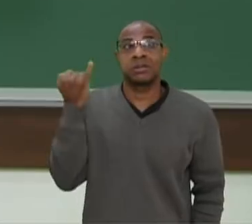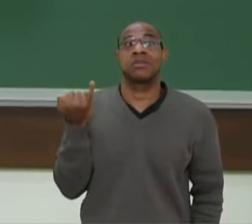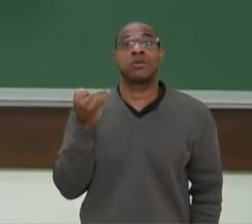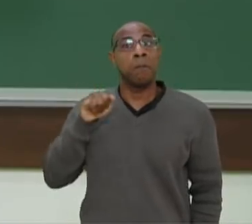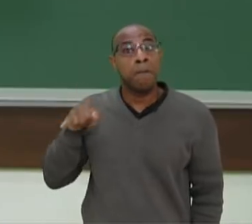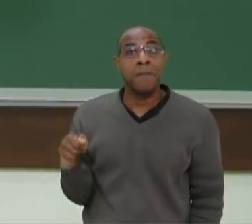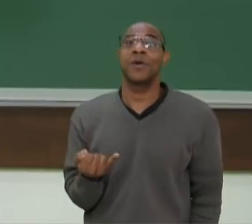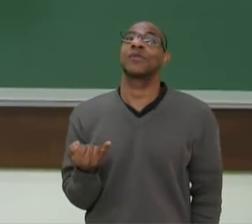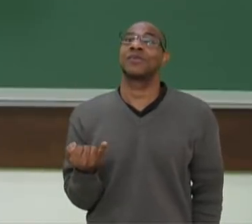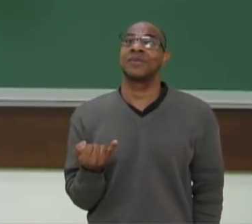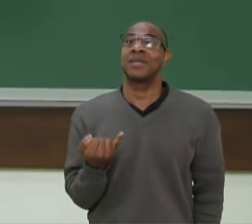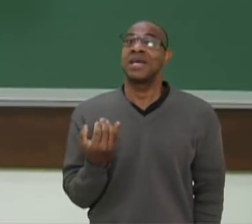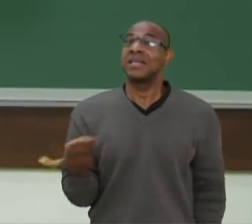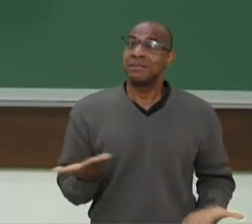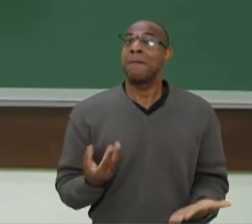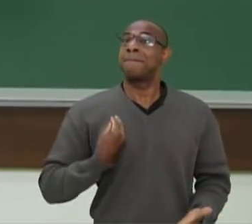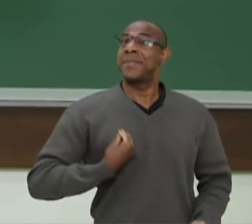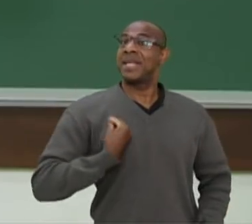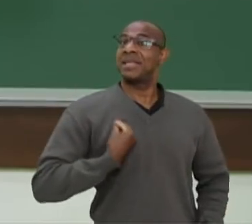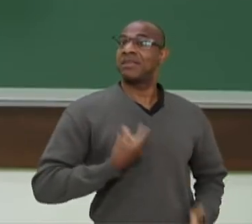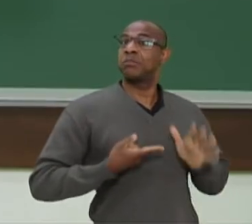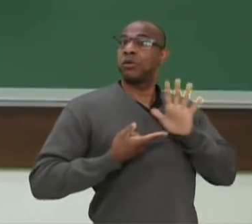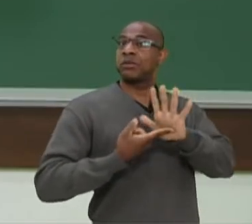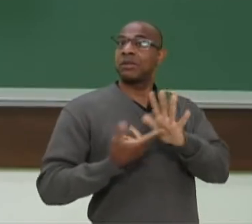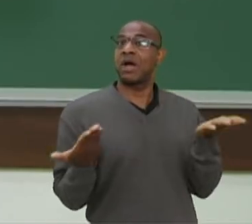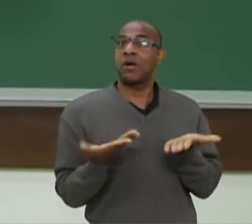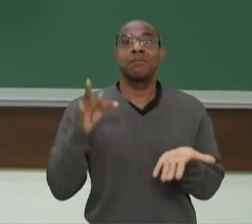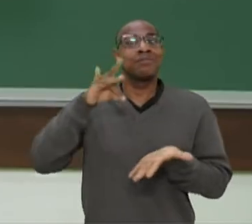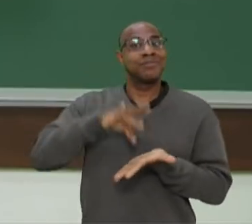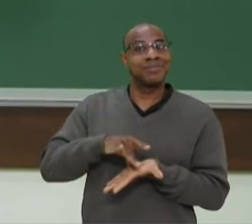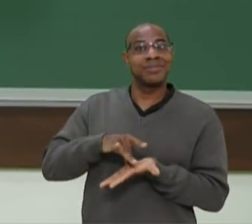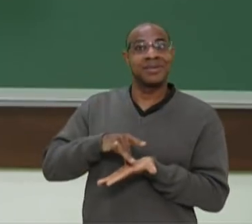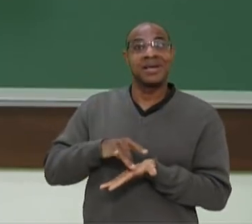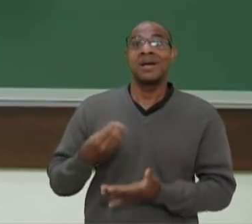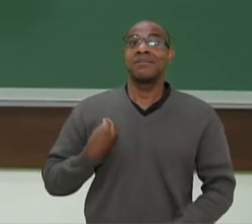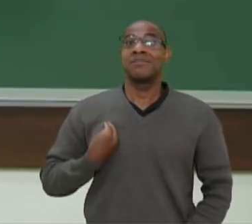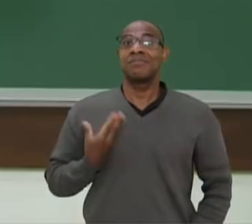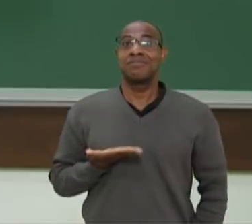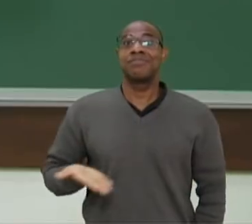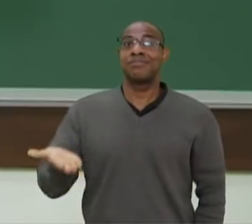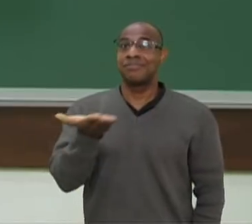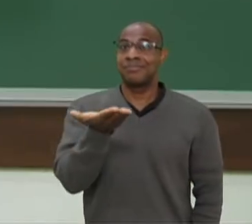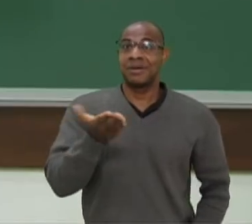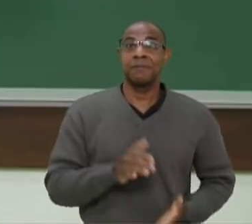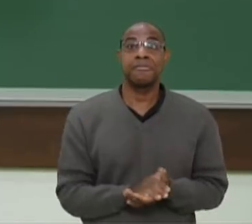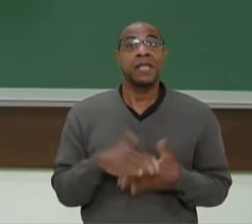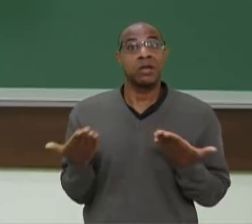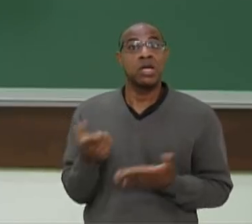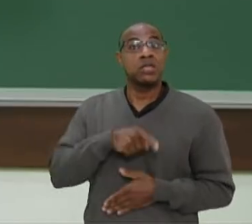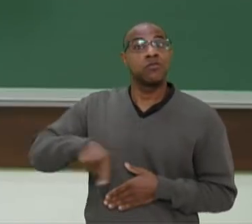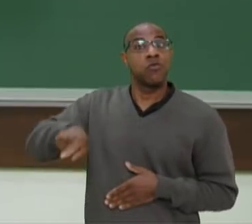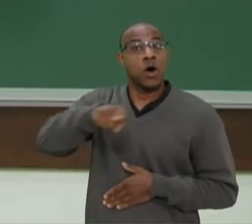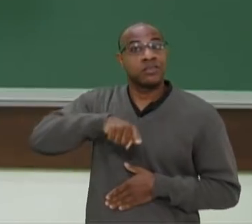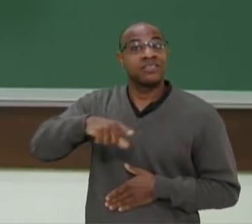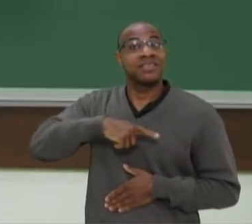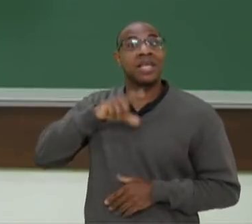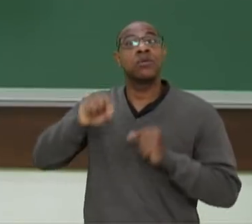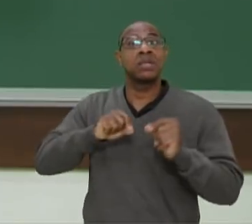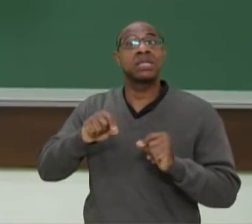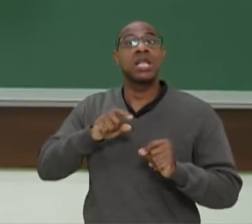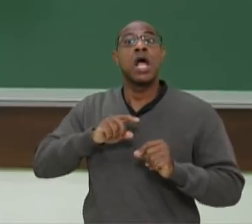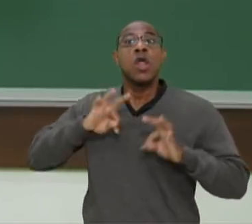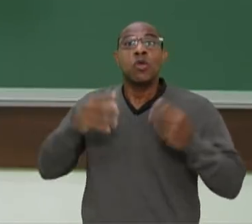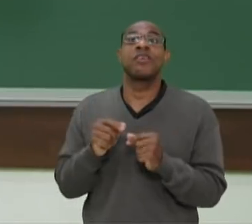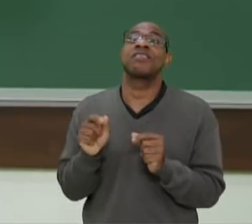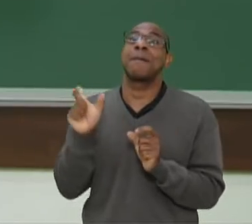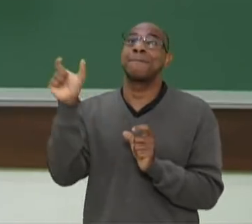tão agora presente na nossa realidade, presente na vida de vocês também, e que vocês têm todas as